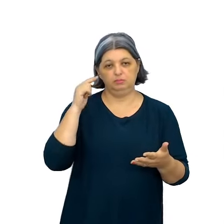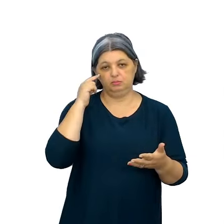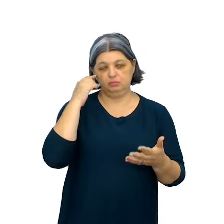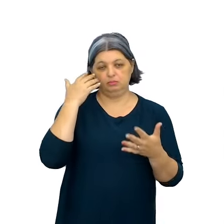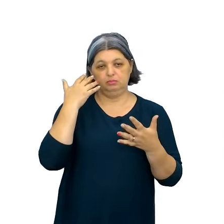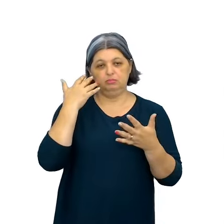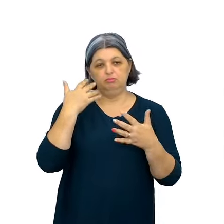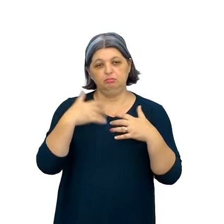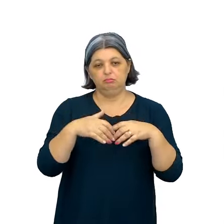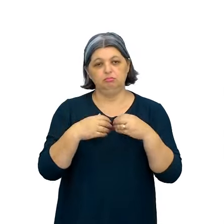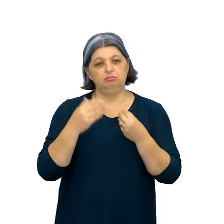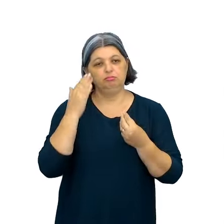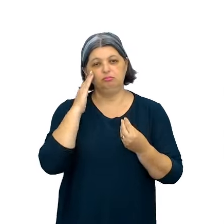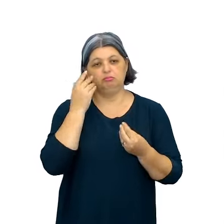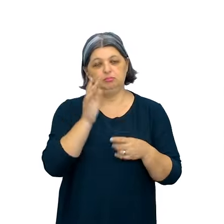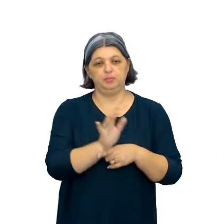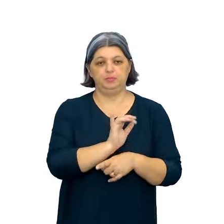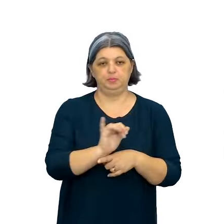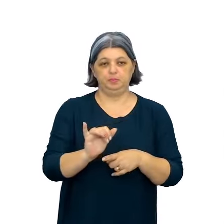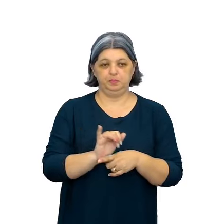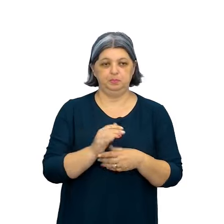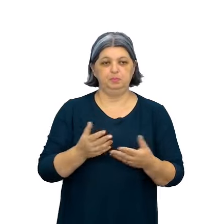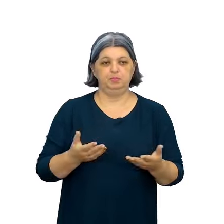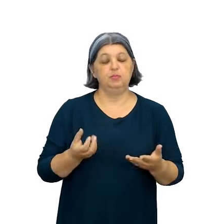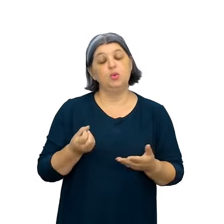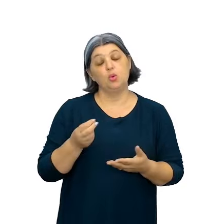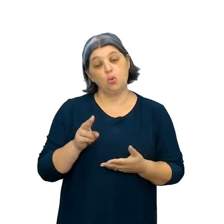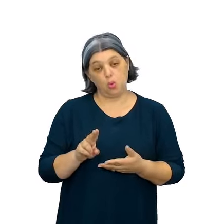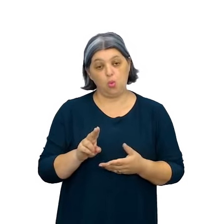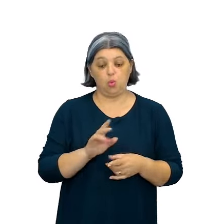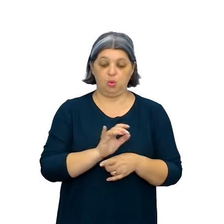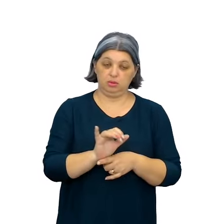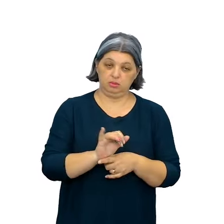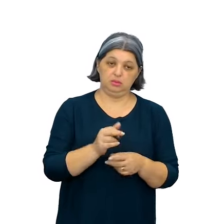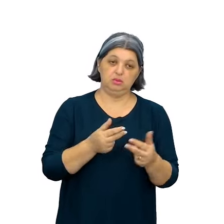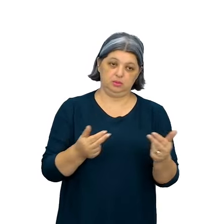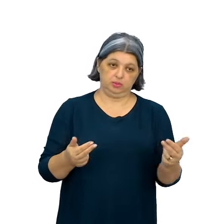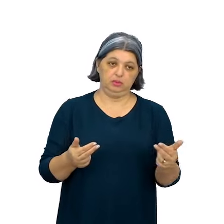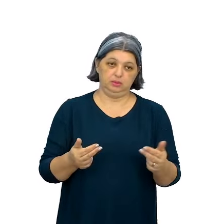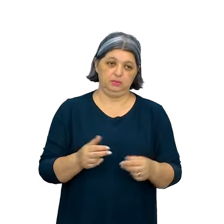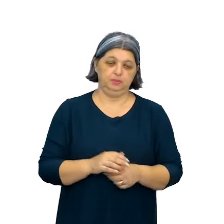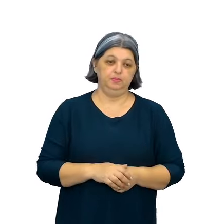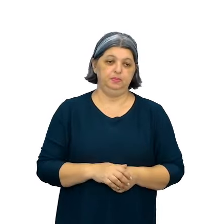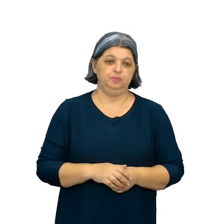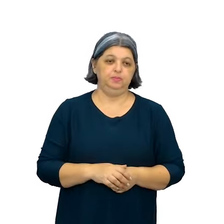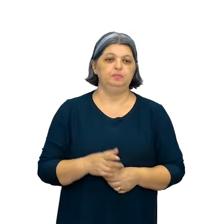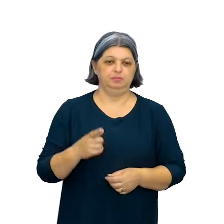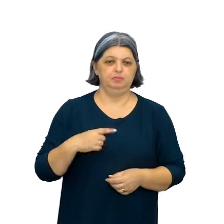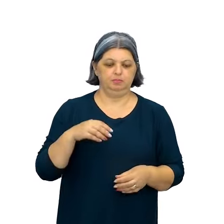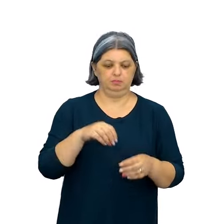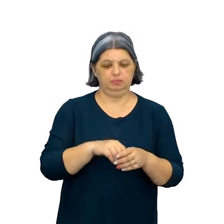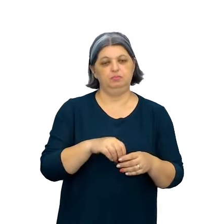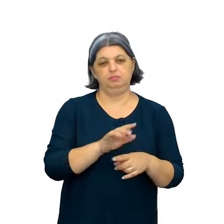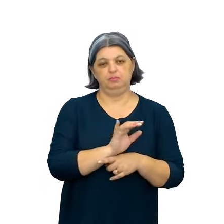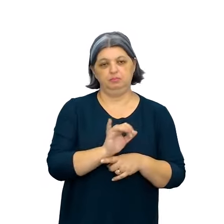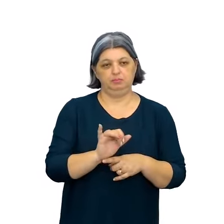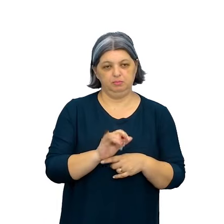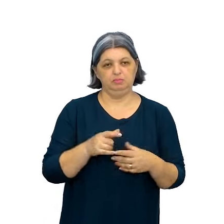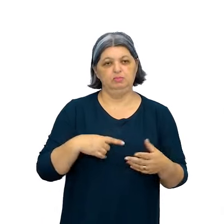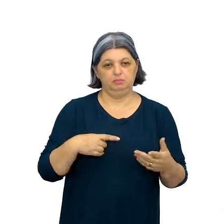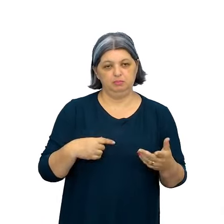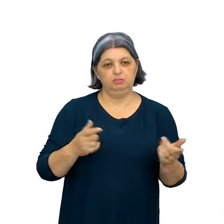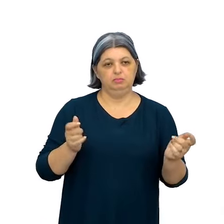compreensão de estratégias, né, ou as estratégias propriamente dita, né. Dentre essas estratégias que